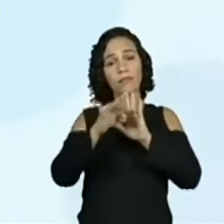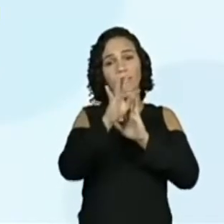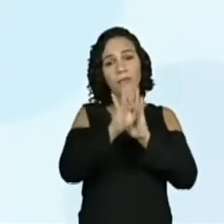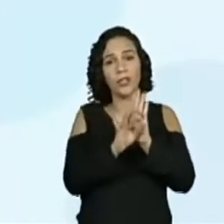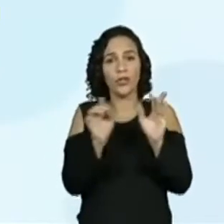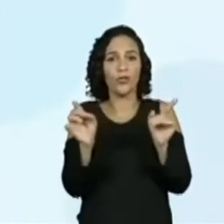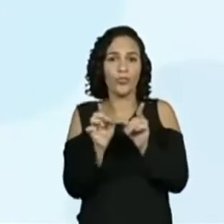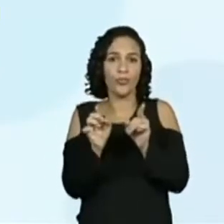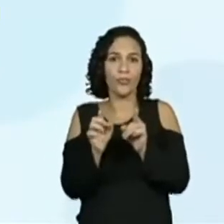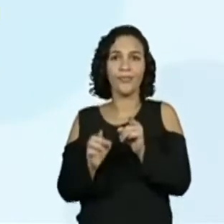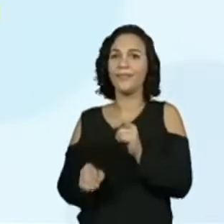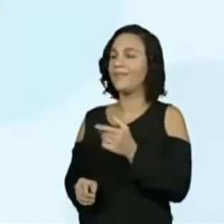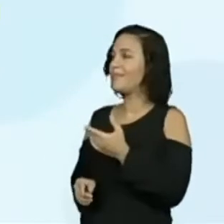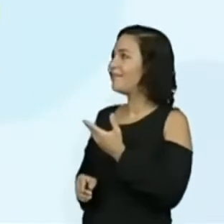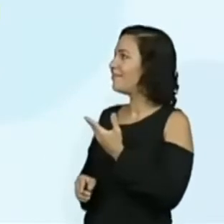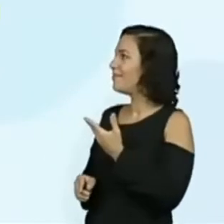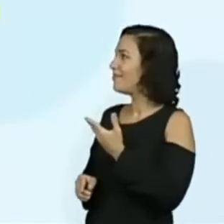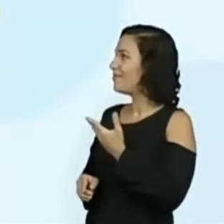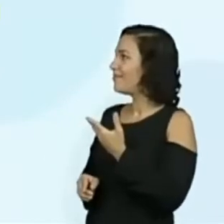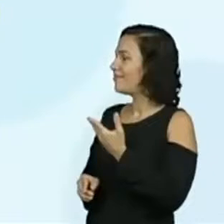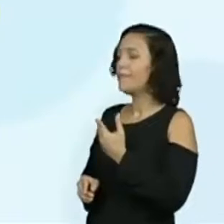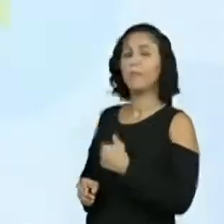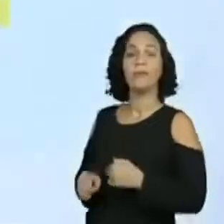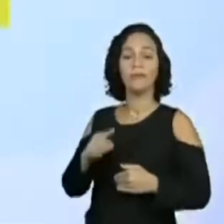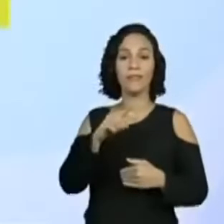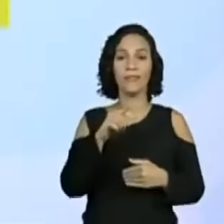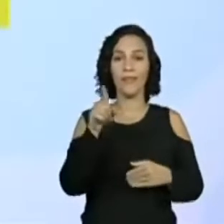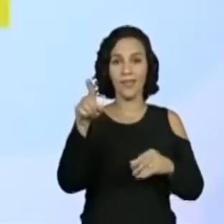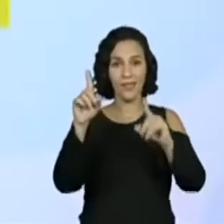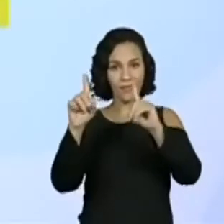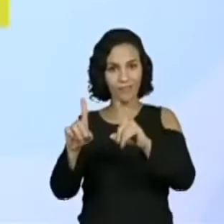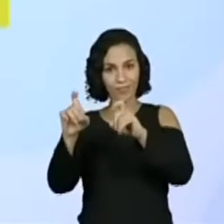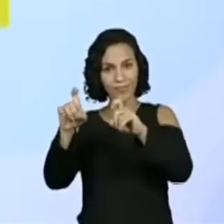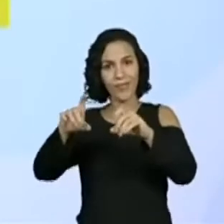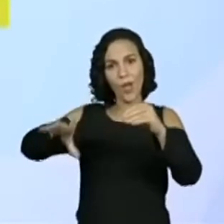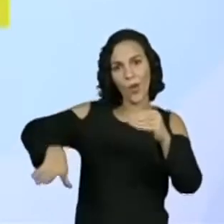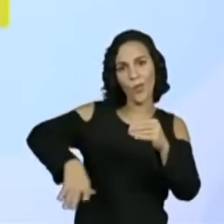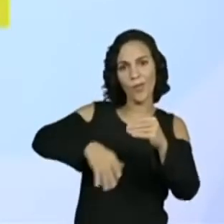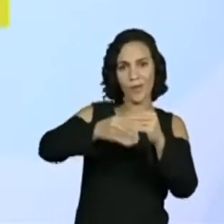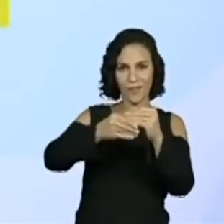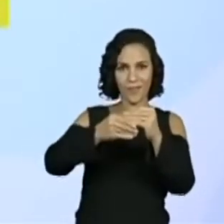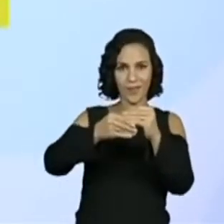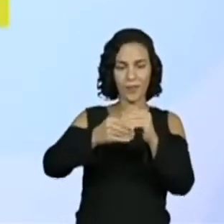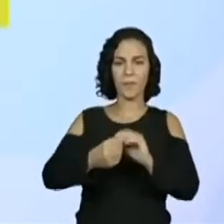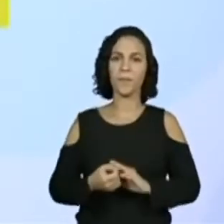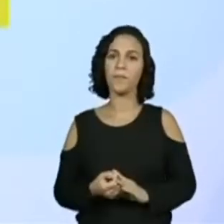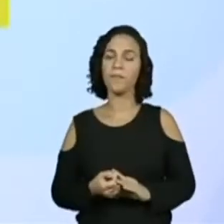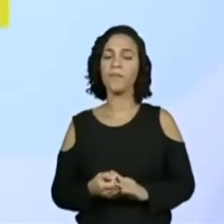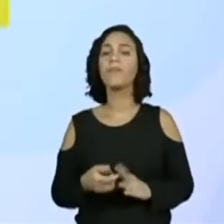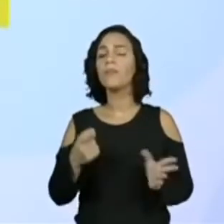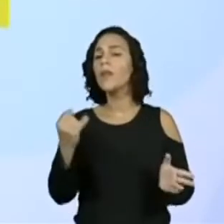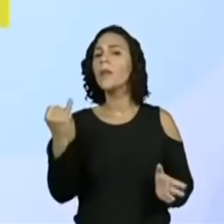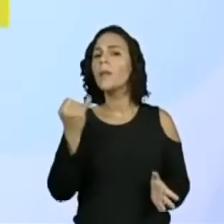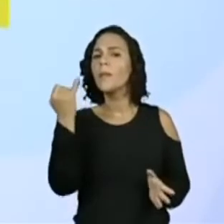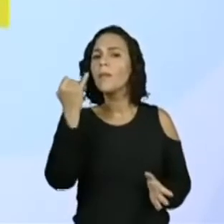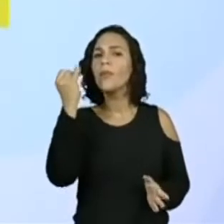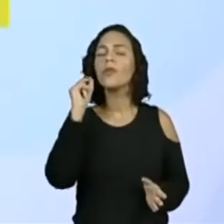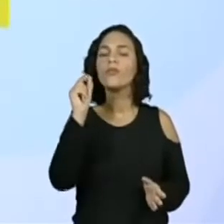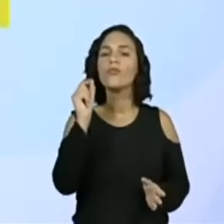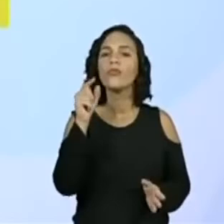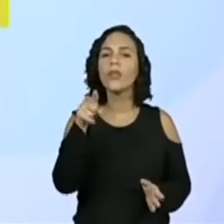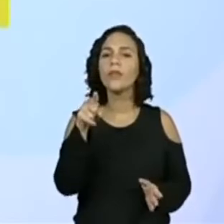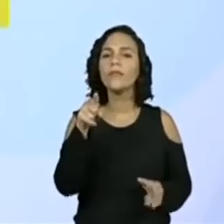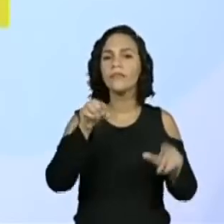texto grande, né, professora Joyce? Sim, é só um complemento para você entender a imagem. O que é importante ver? Aonde está aparecendo